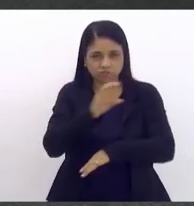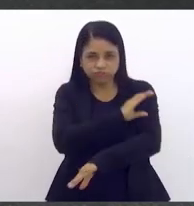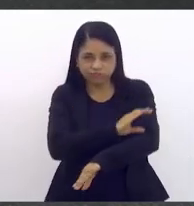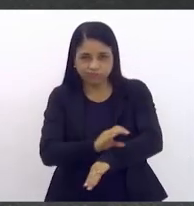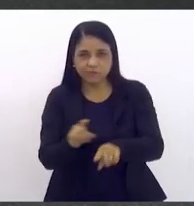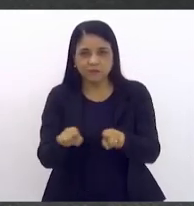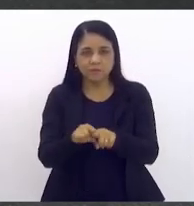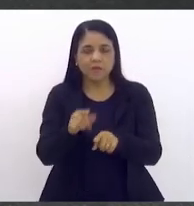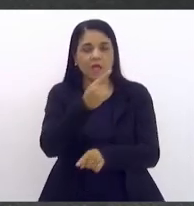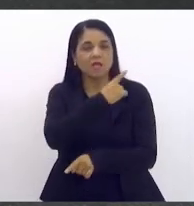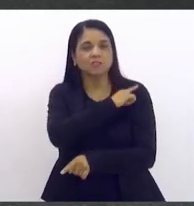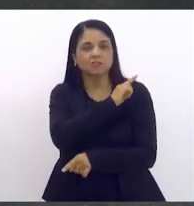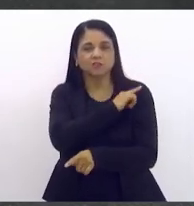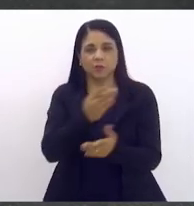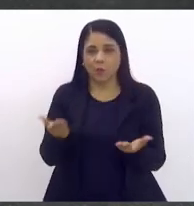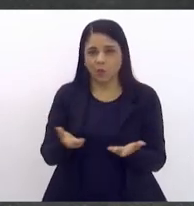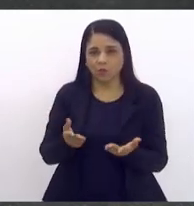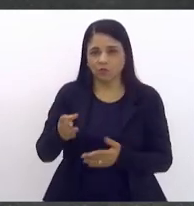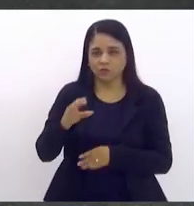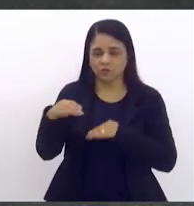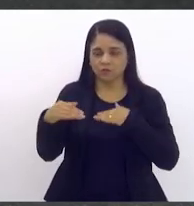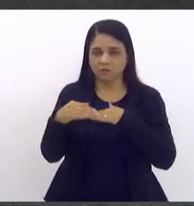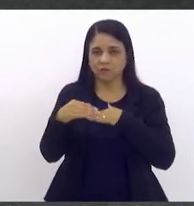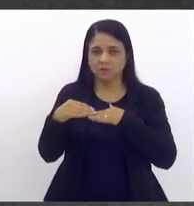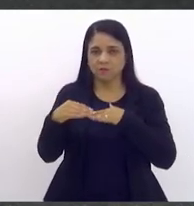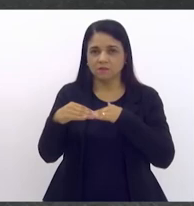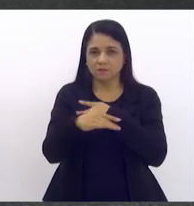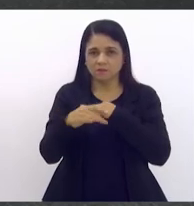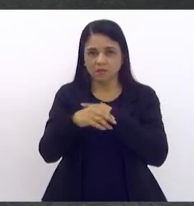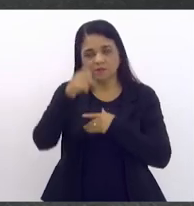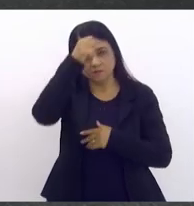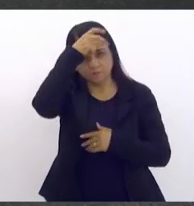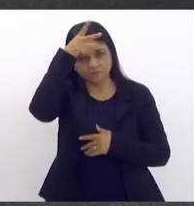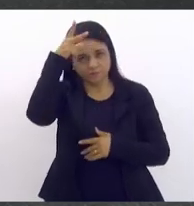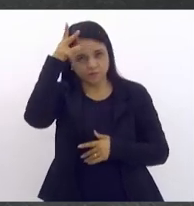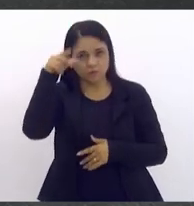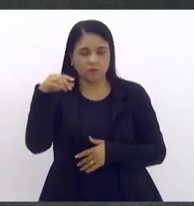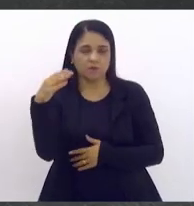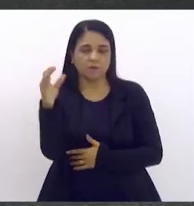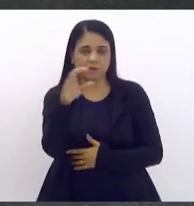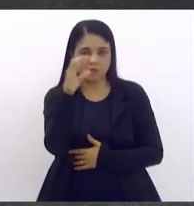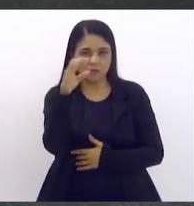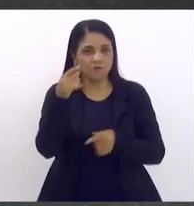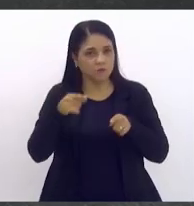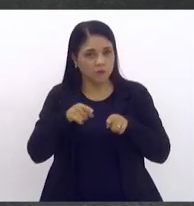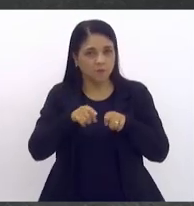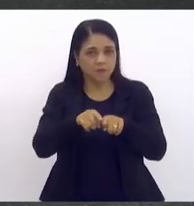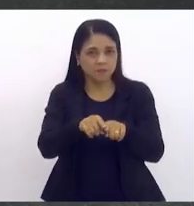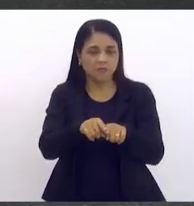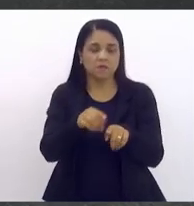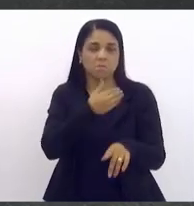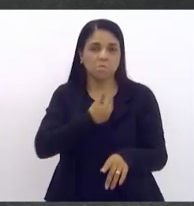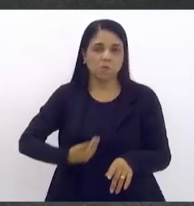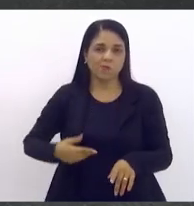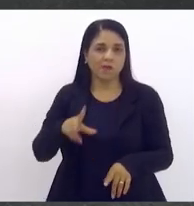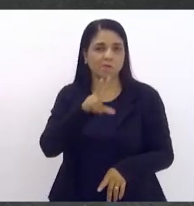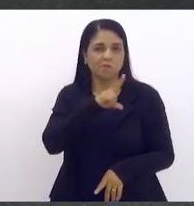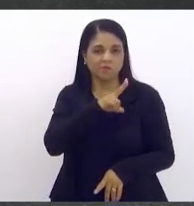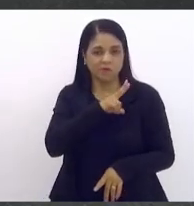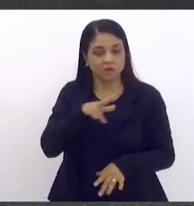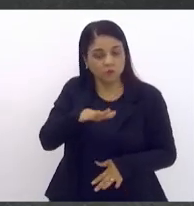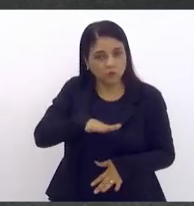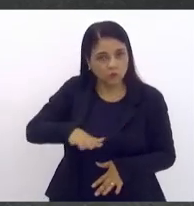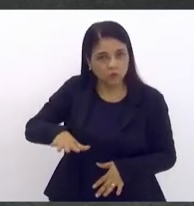Prefeitura de Niterói fez uma parceria, uma PPP, uma parceria público-privada, onde todo o